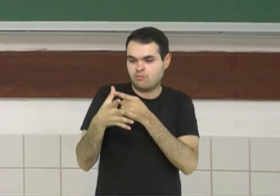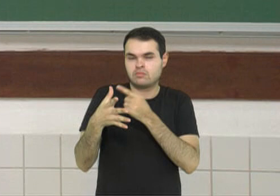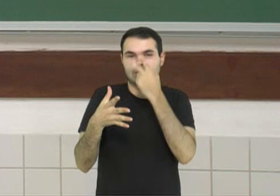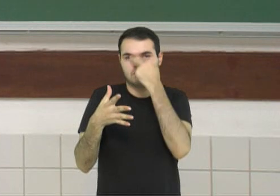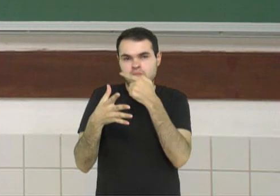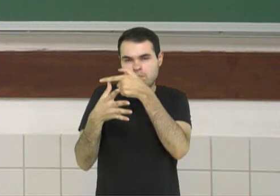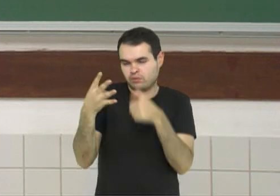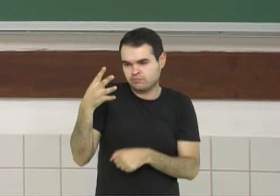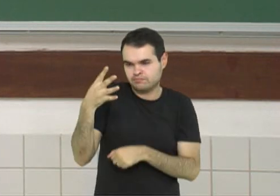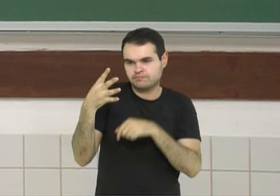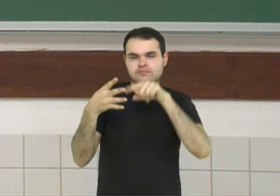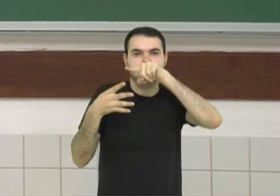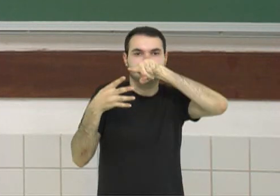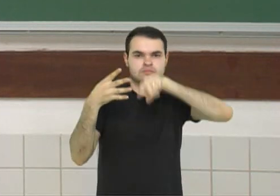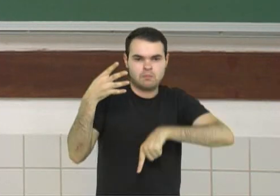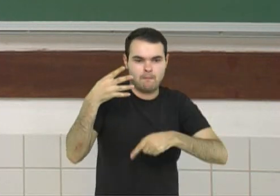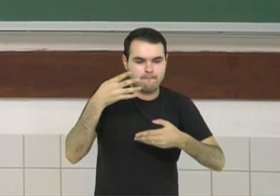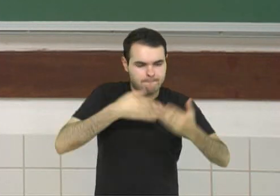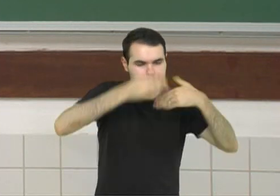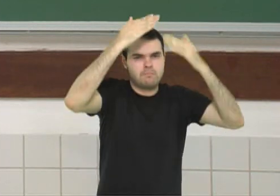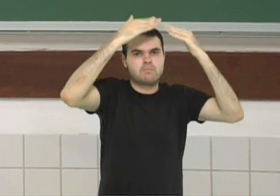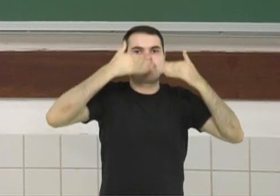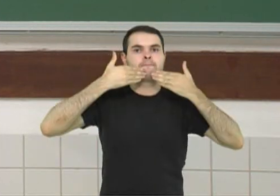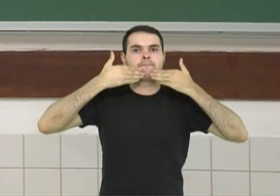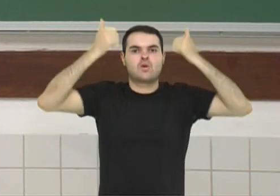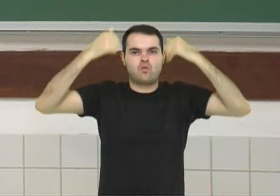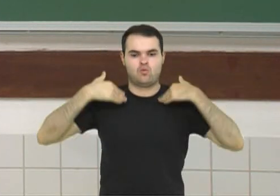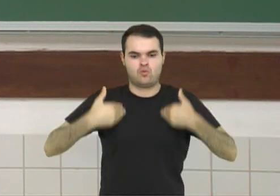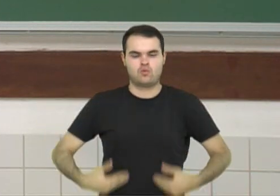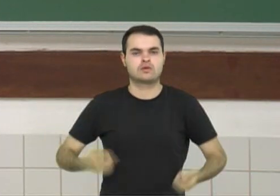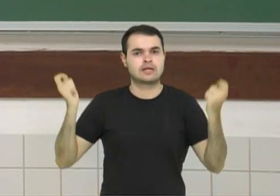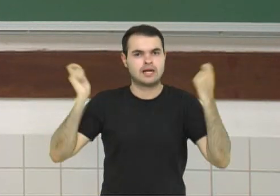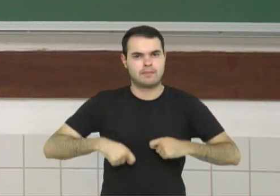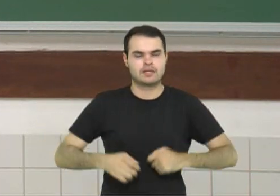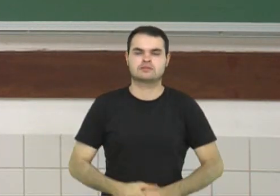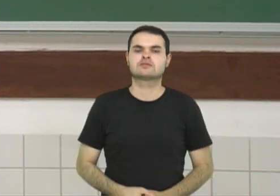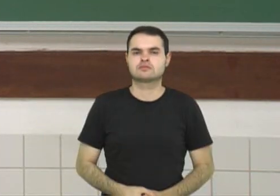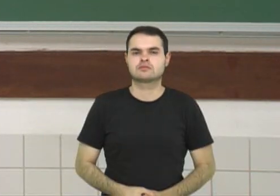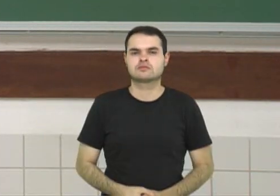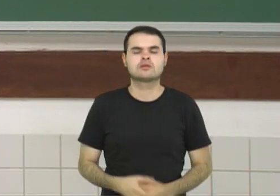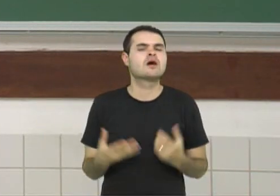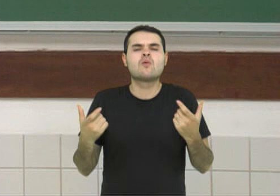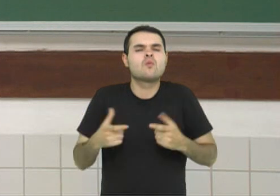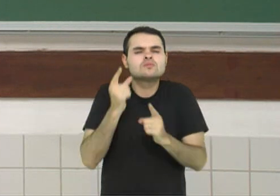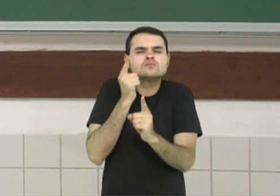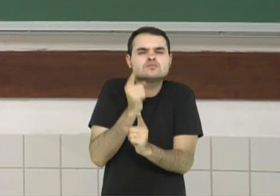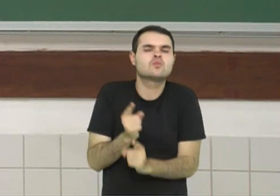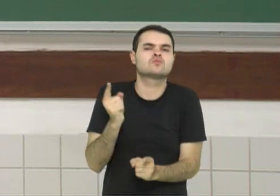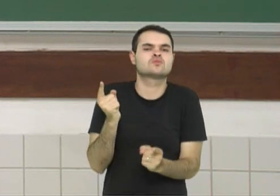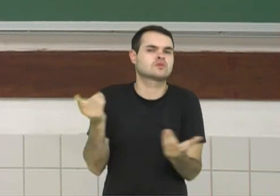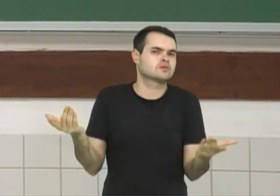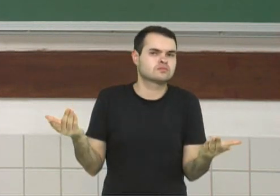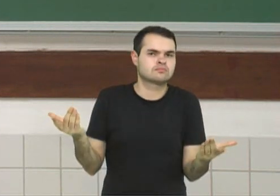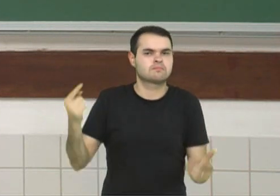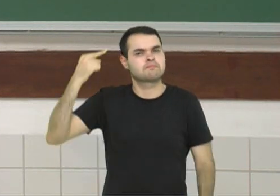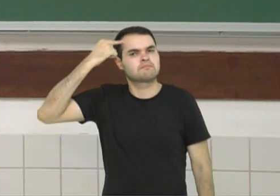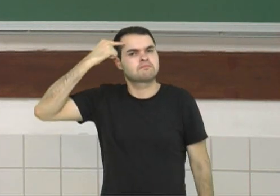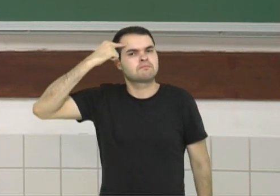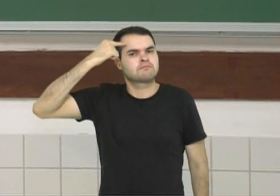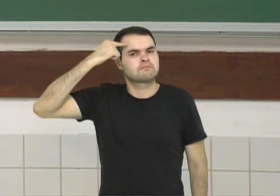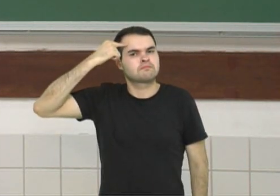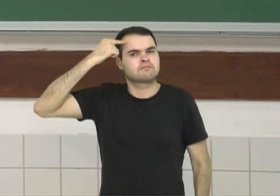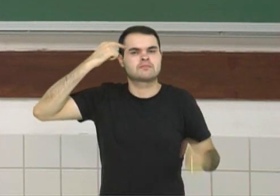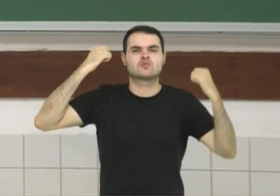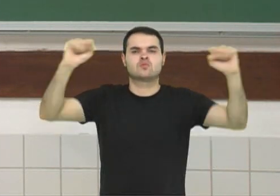ele melhorou as suas capacidades físicas. Aonde que nós encontramos aí, pensando na